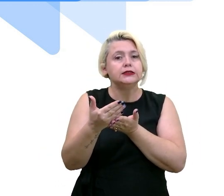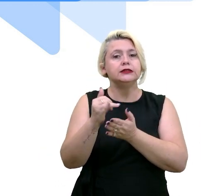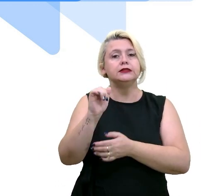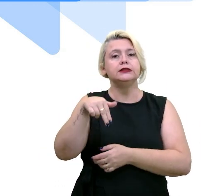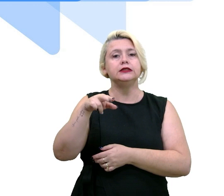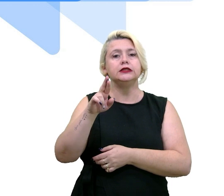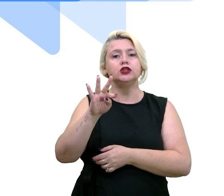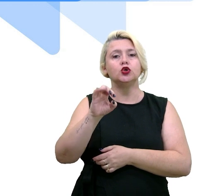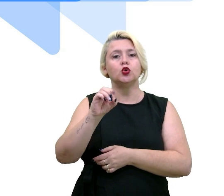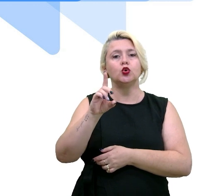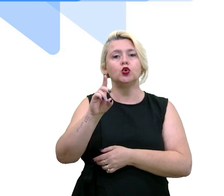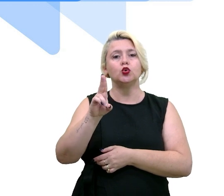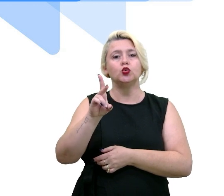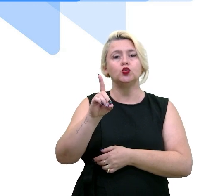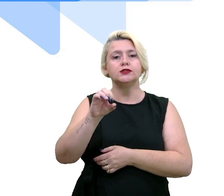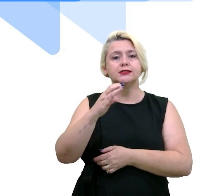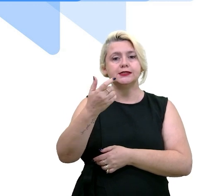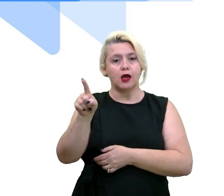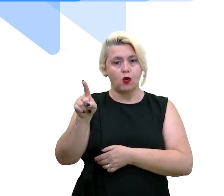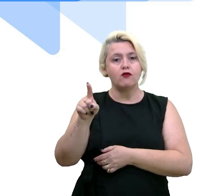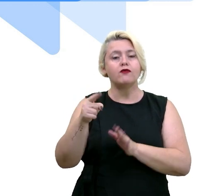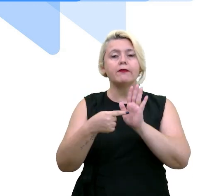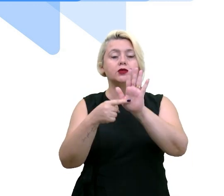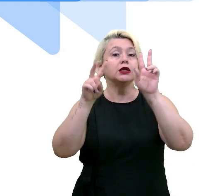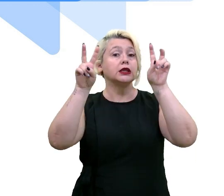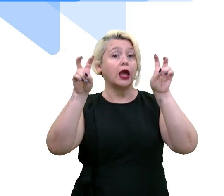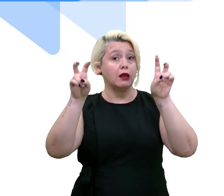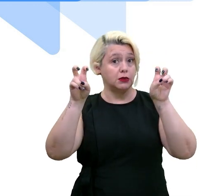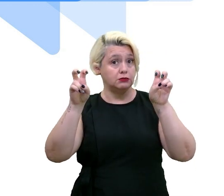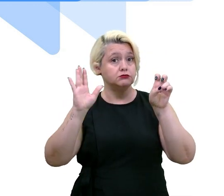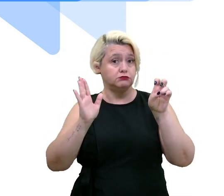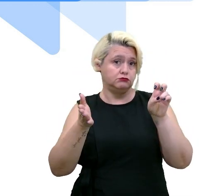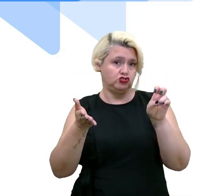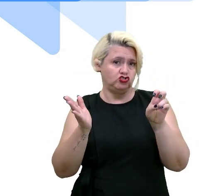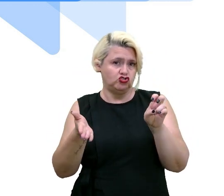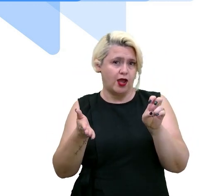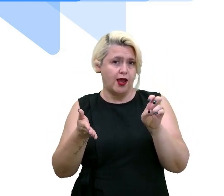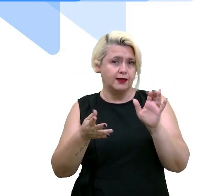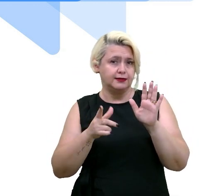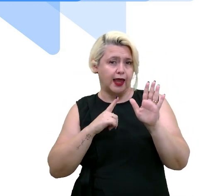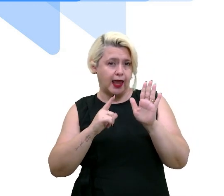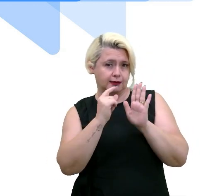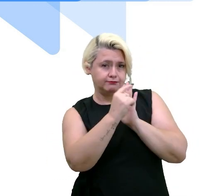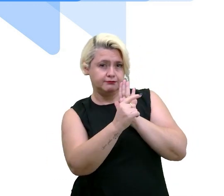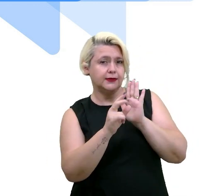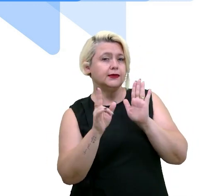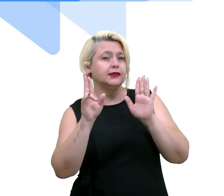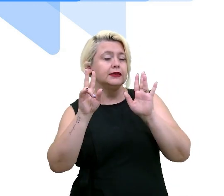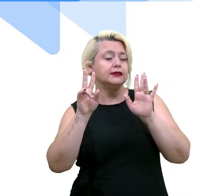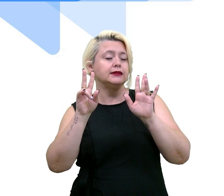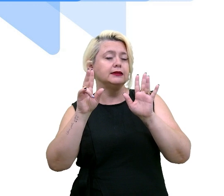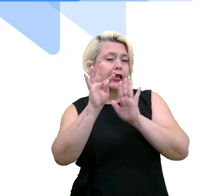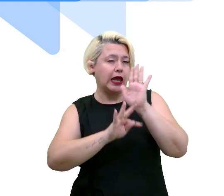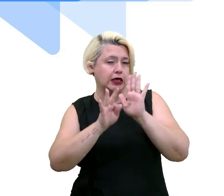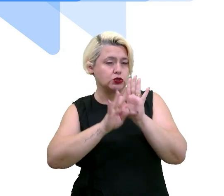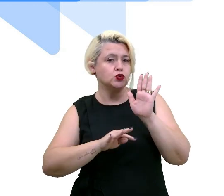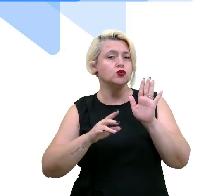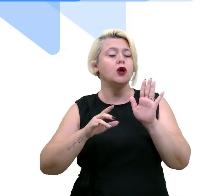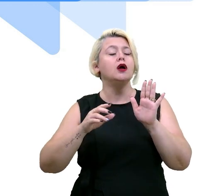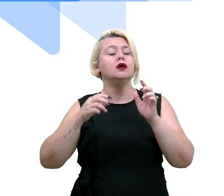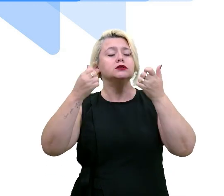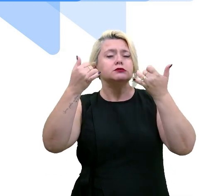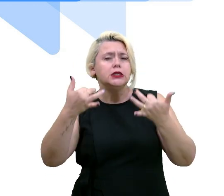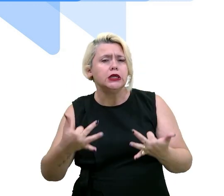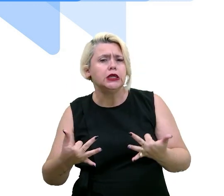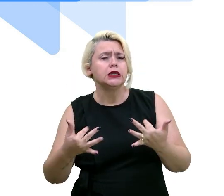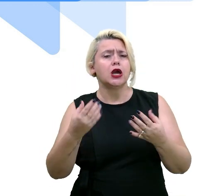vai apresentar o tema, aquele tema que foi pedido. Então, a gente fala desse tema, a gente